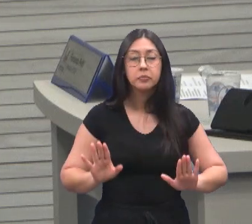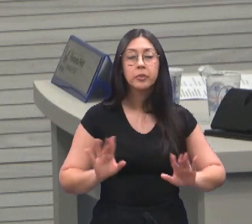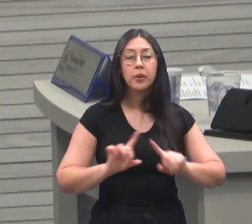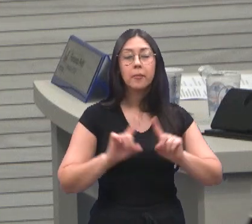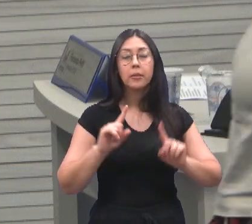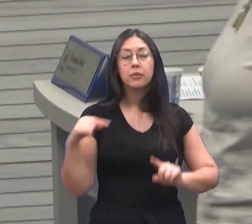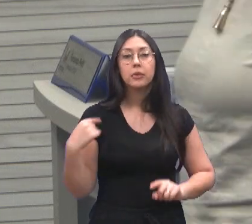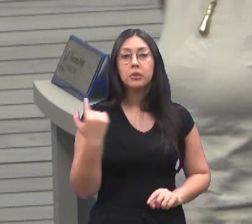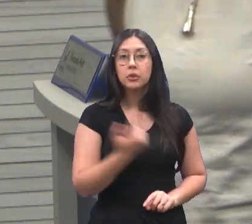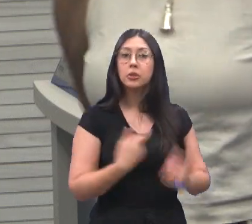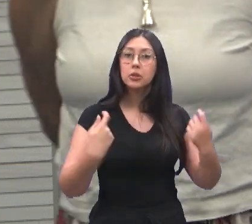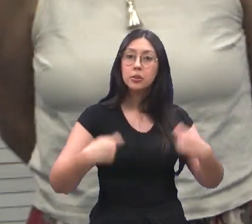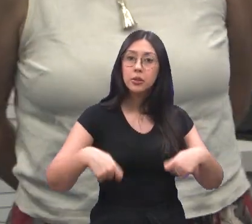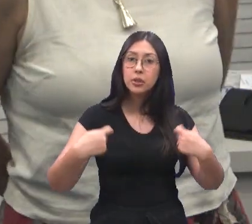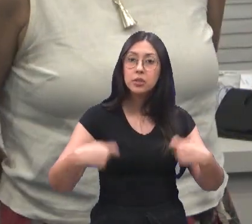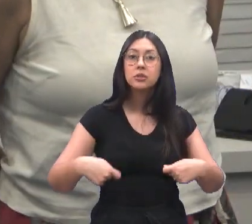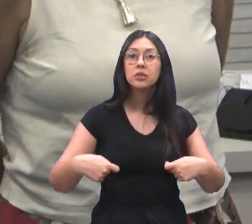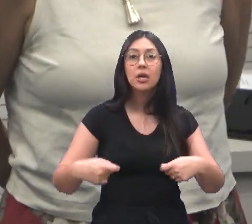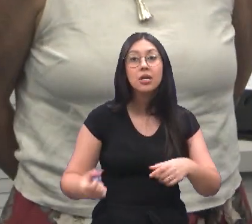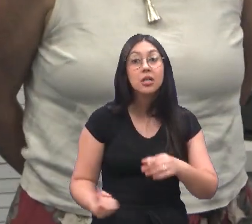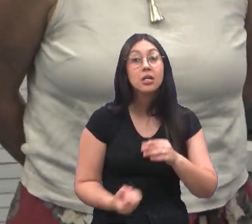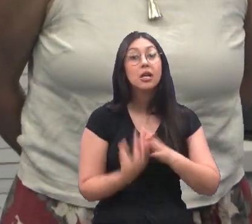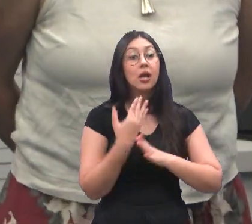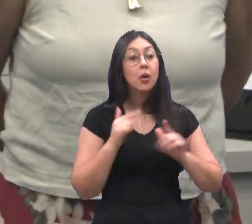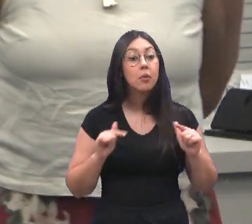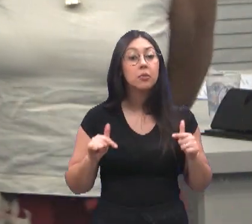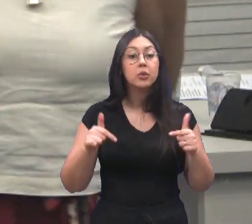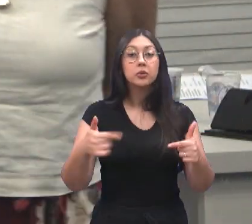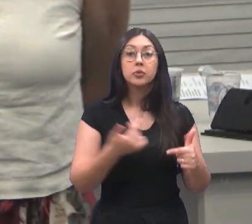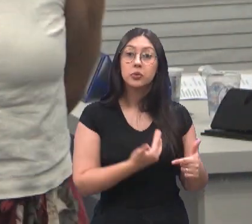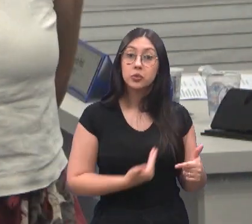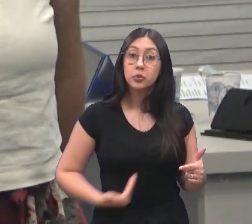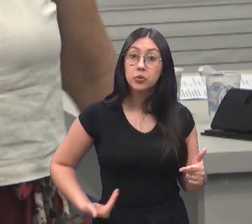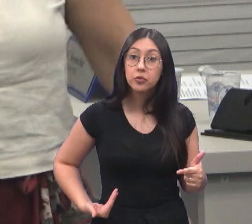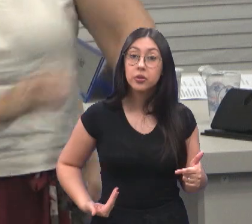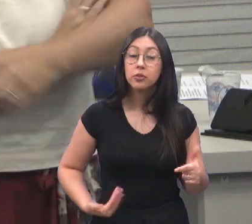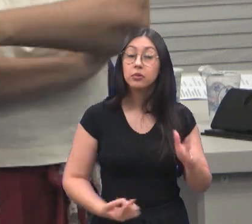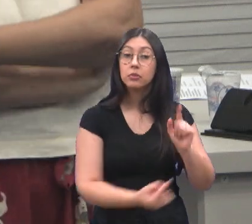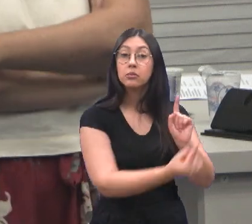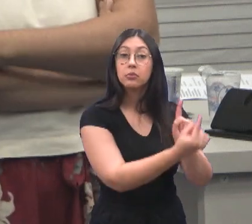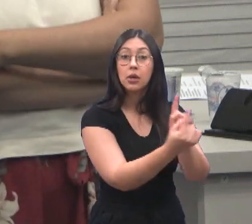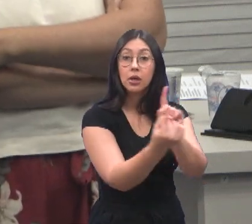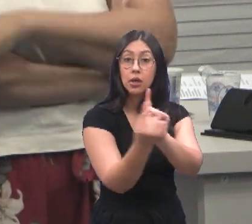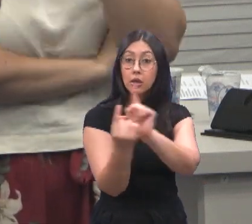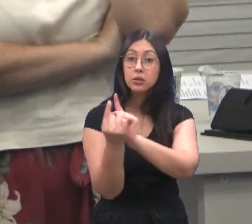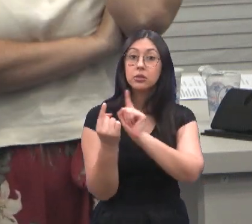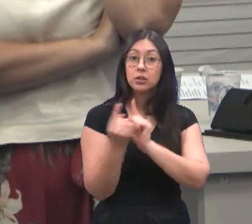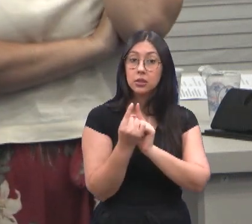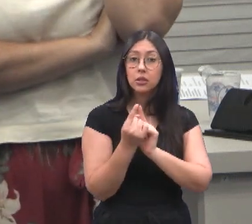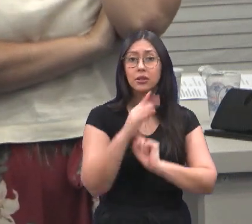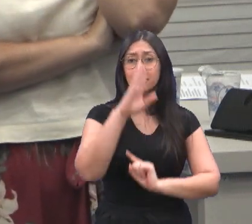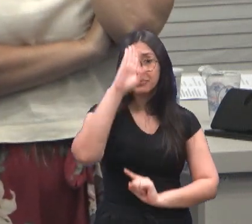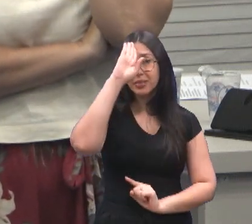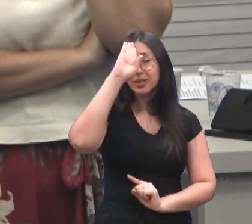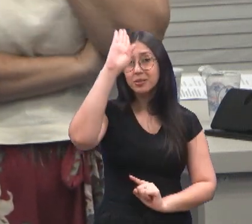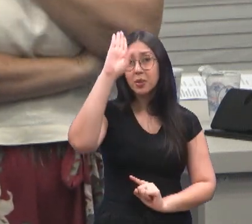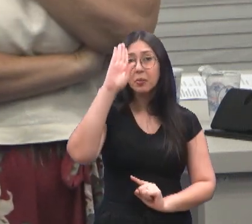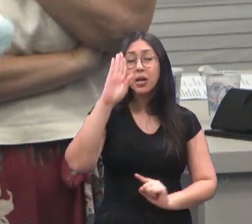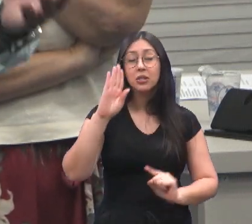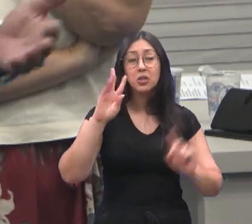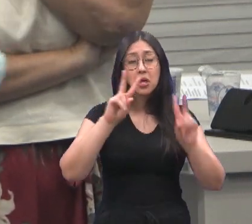possamos realmente criar uma política pública para atender casos desse tipo, principalmente quando